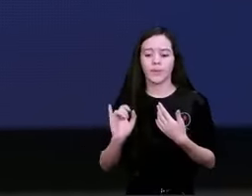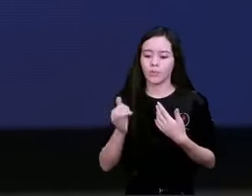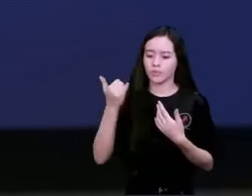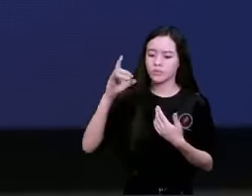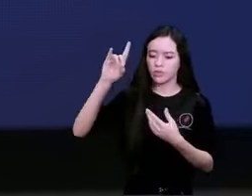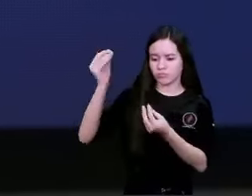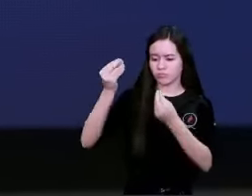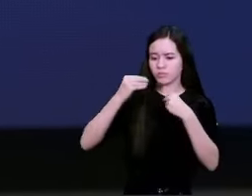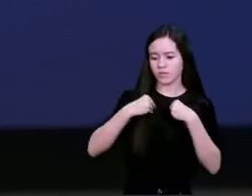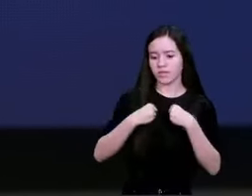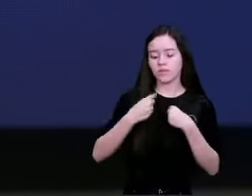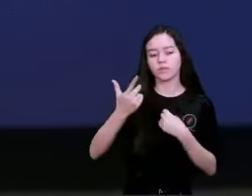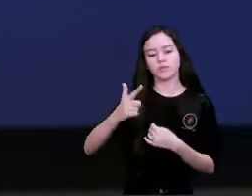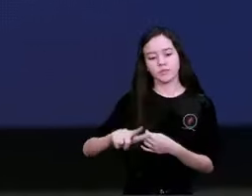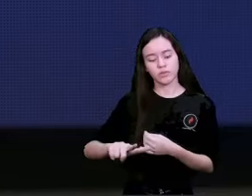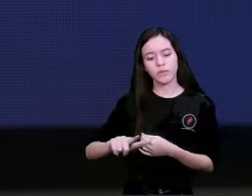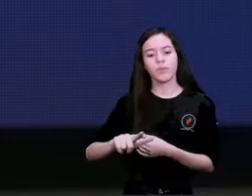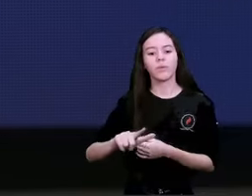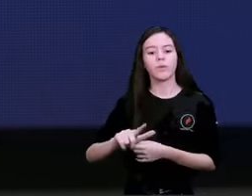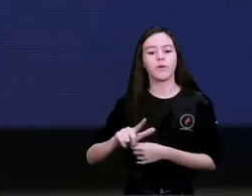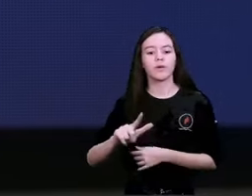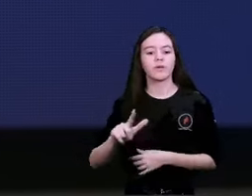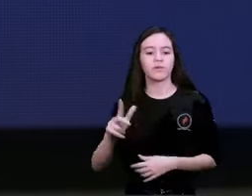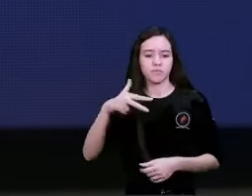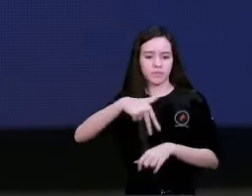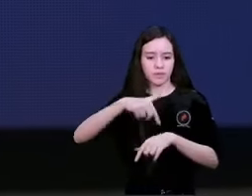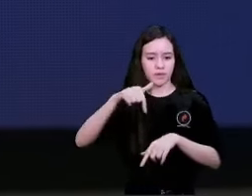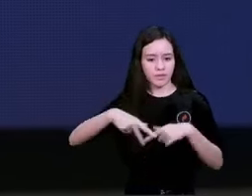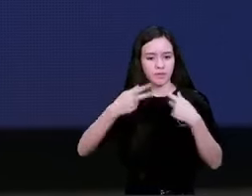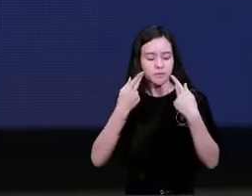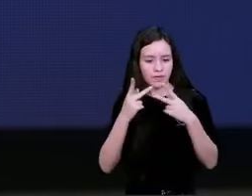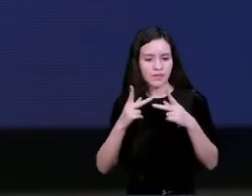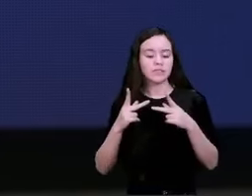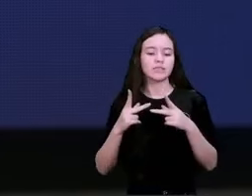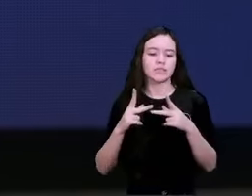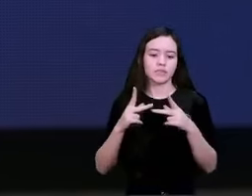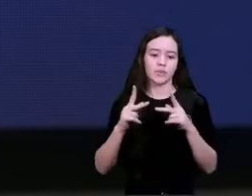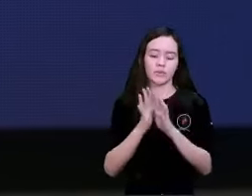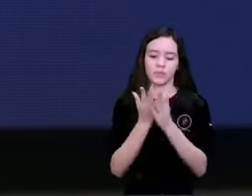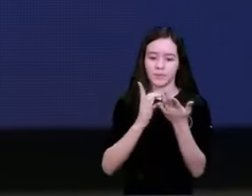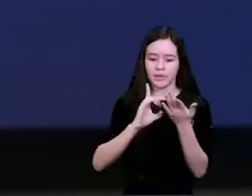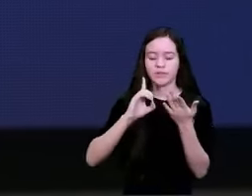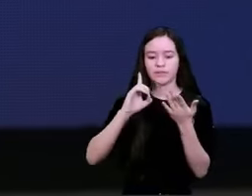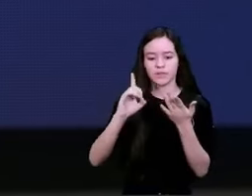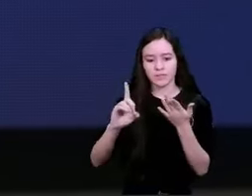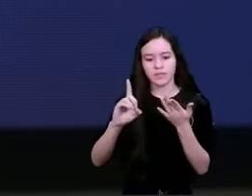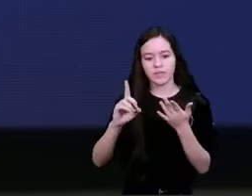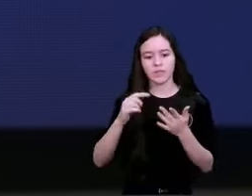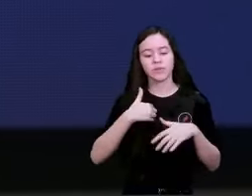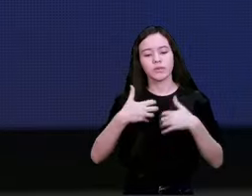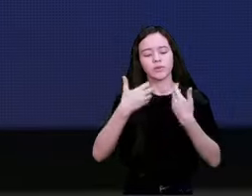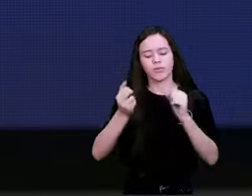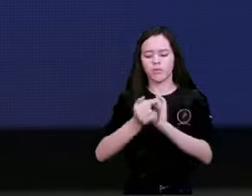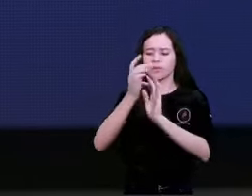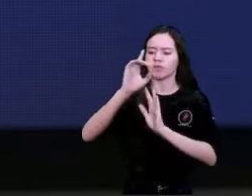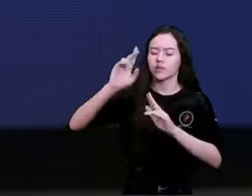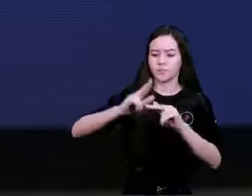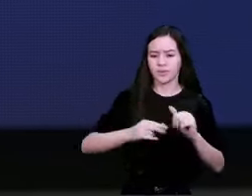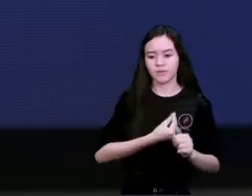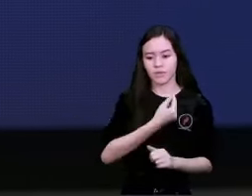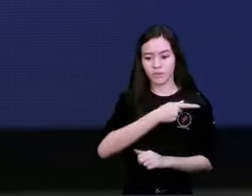dá de mais uma vez subir a esse altar, fazer uso da sua palavra. Eu quero glorificar a Deus a vida do